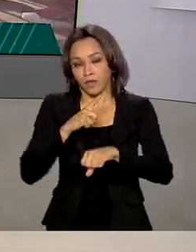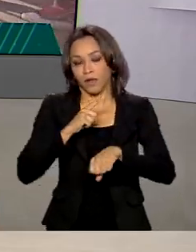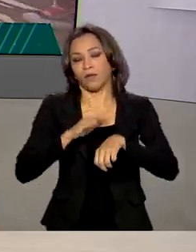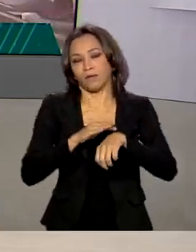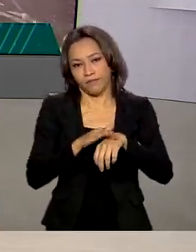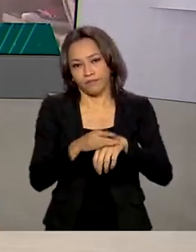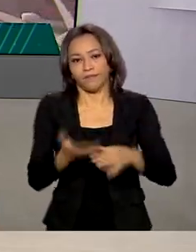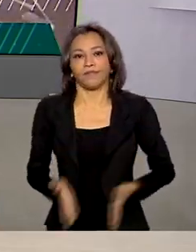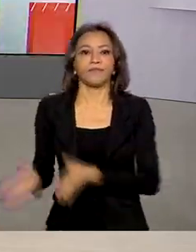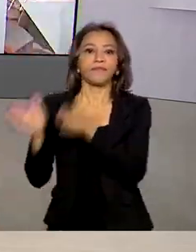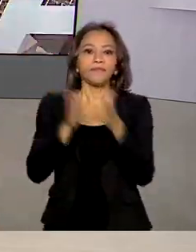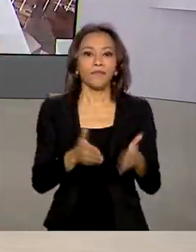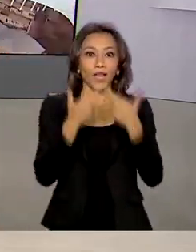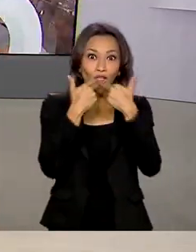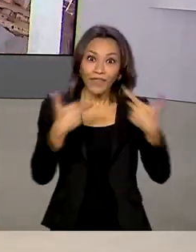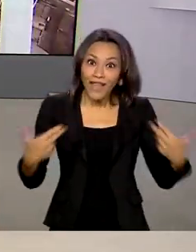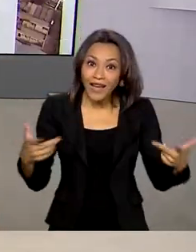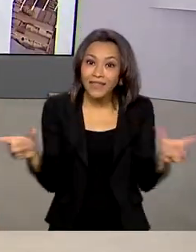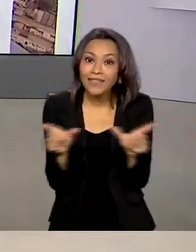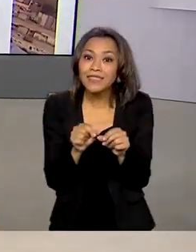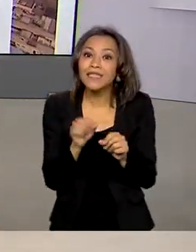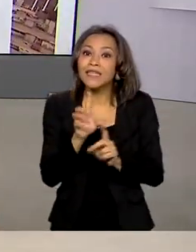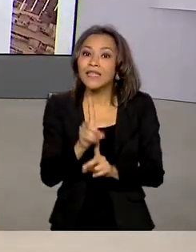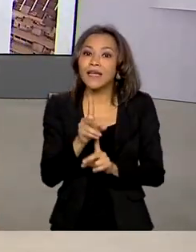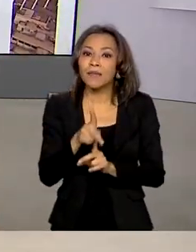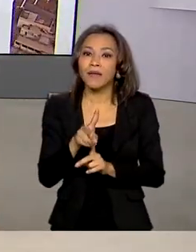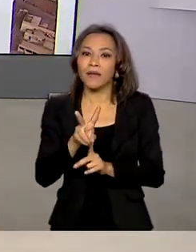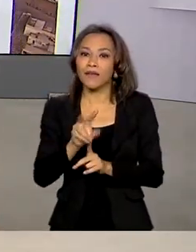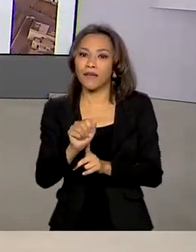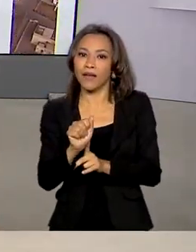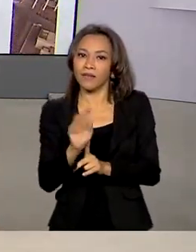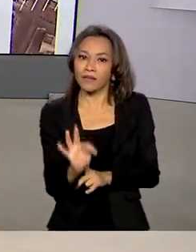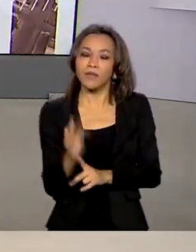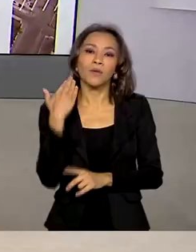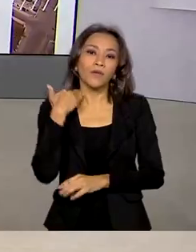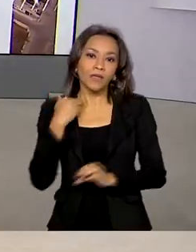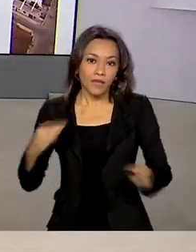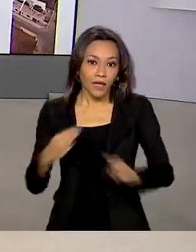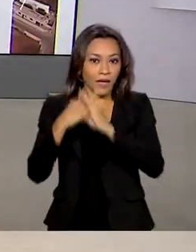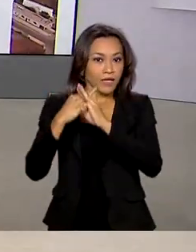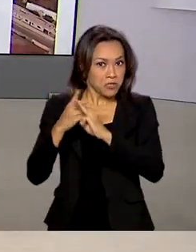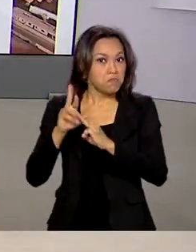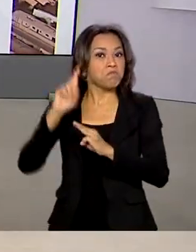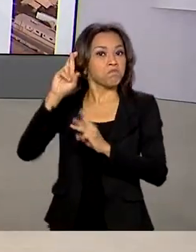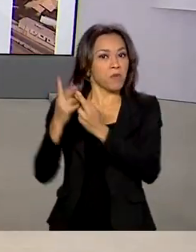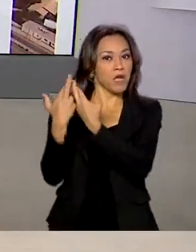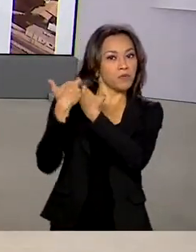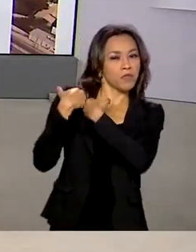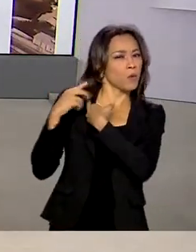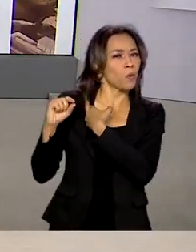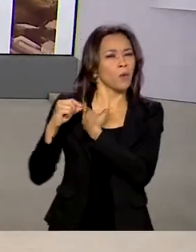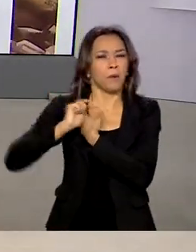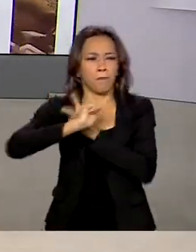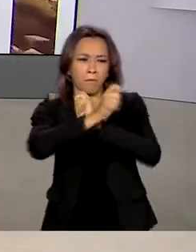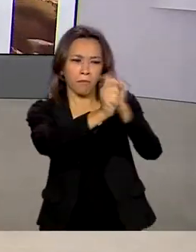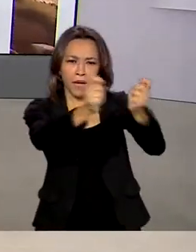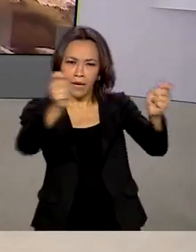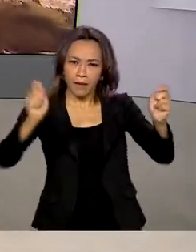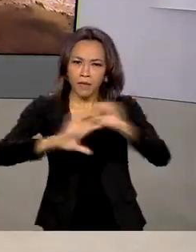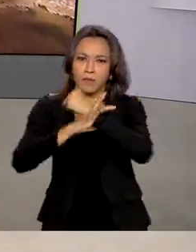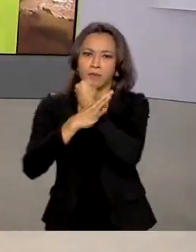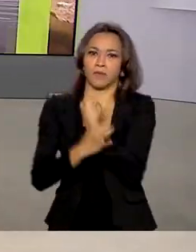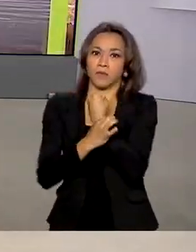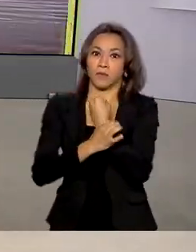as novidades no DPVAT a Caixa Econômica Federal passa a ser responsável pelo pagamento do seguro obrigatório